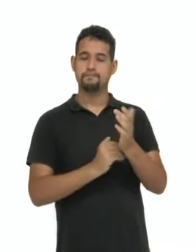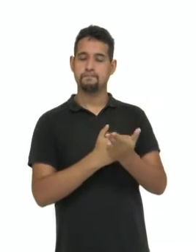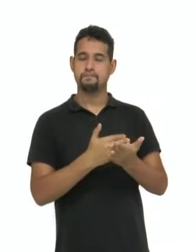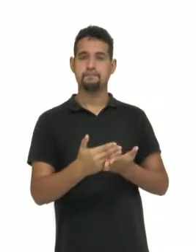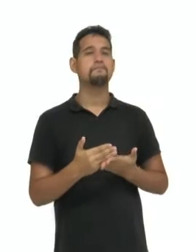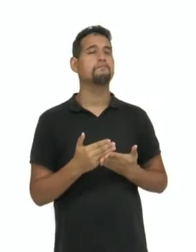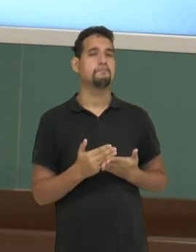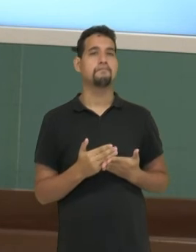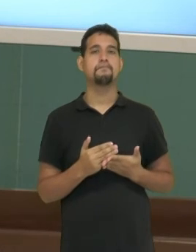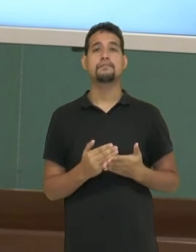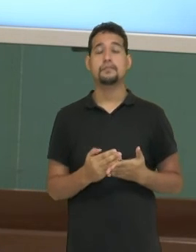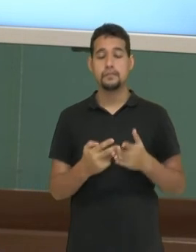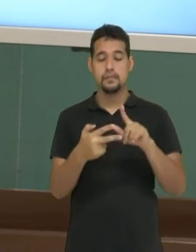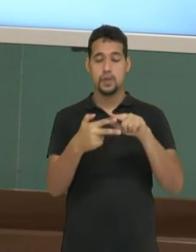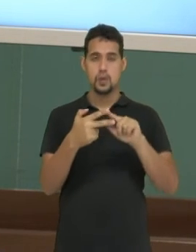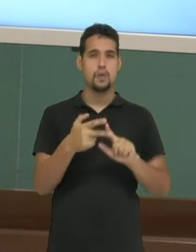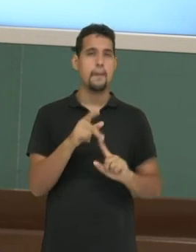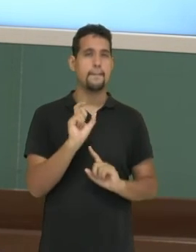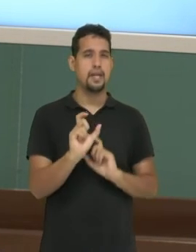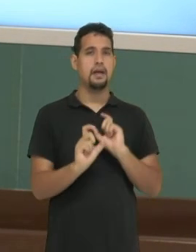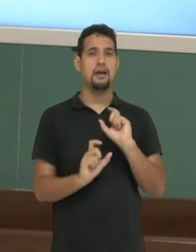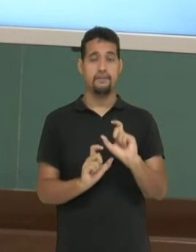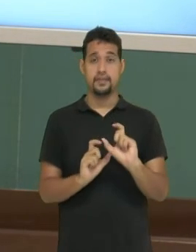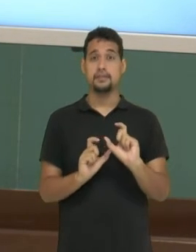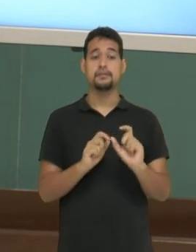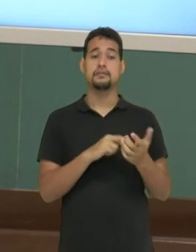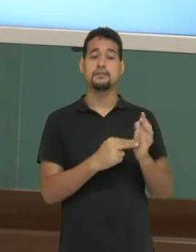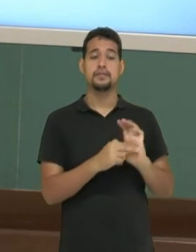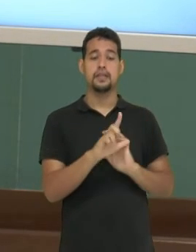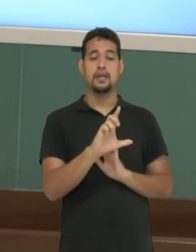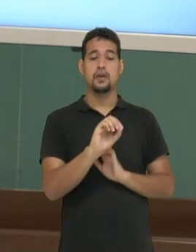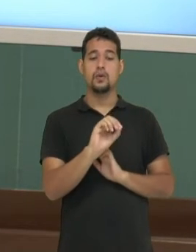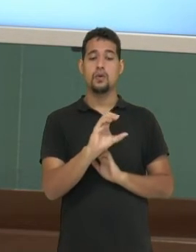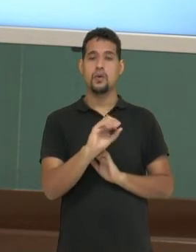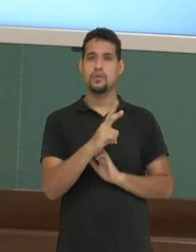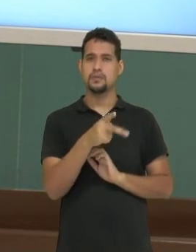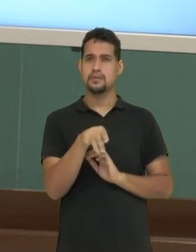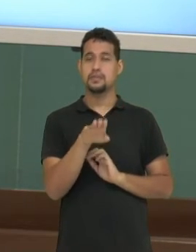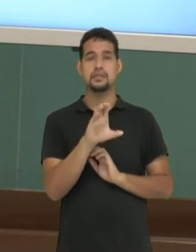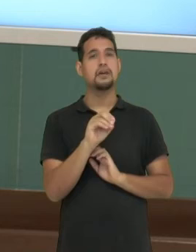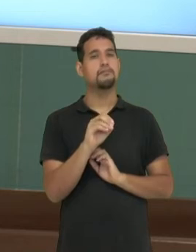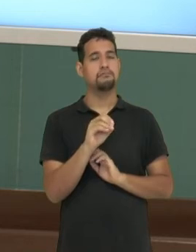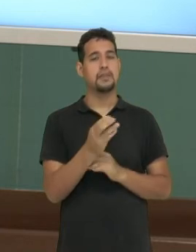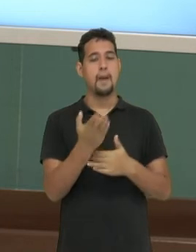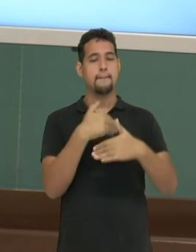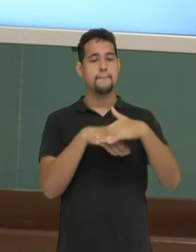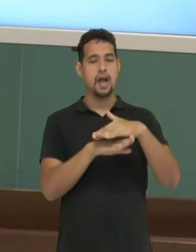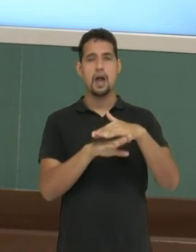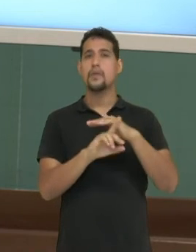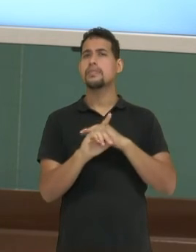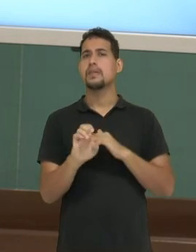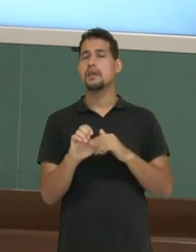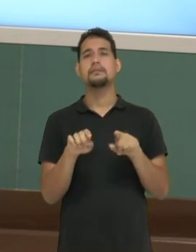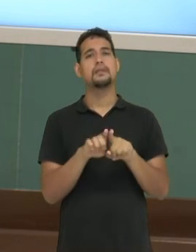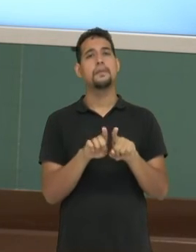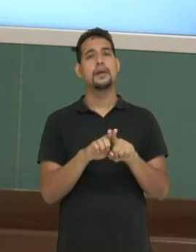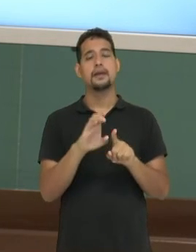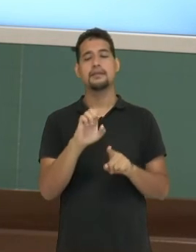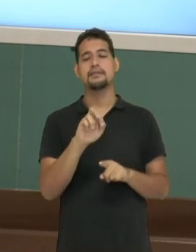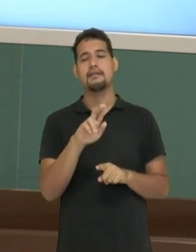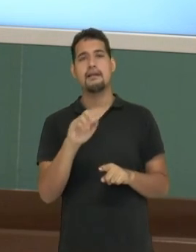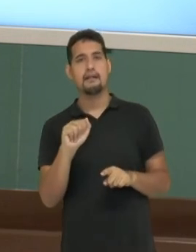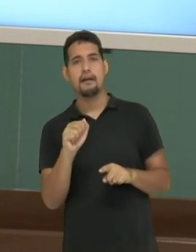certo? Então, são 2 palavras, essa é a locução, abaixo de, delante de, certo? Cerca de,